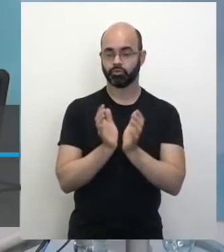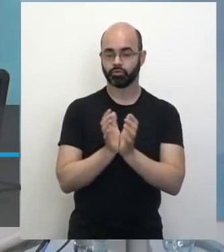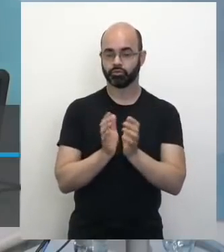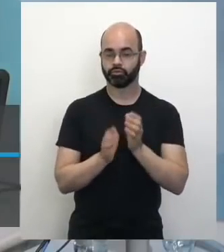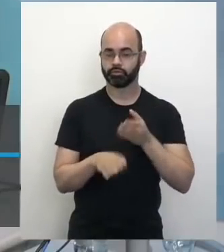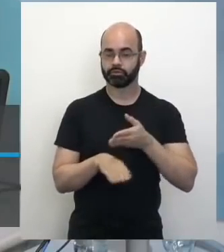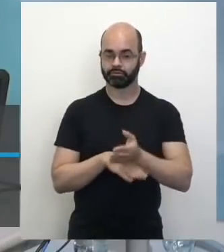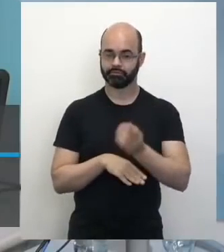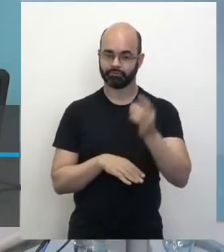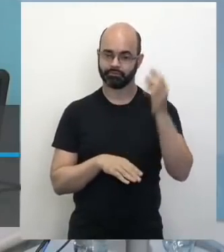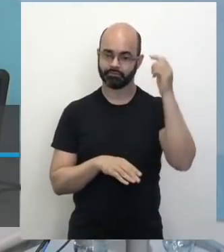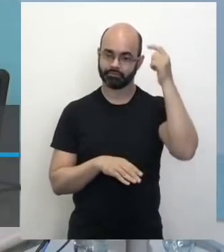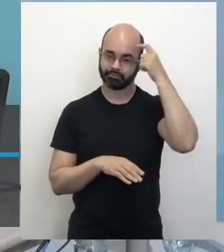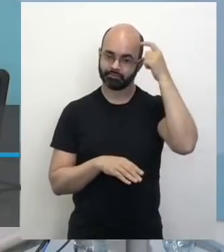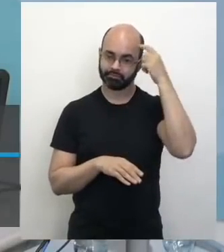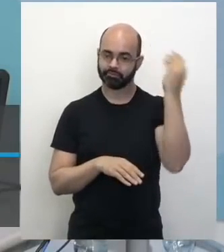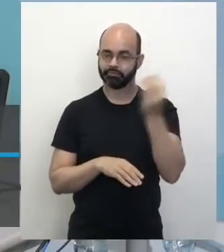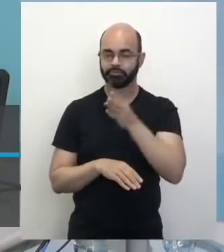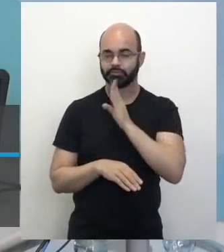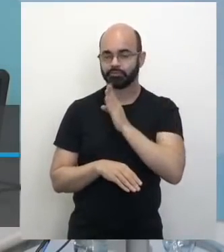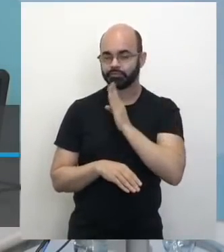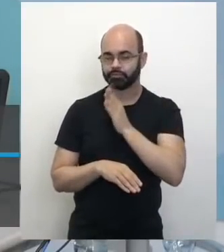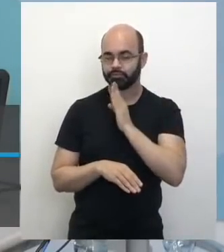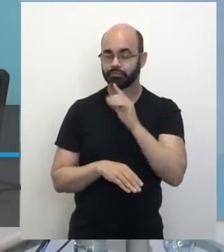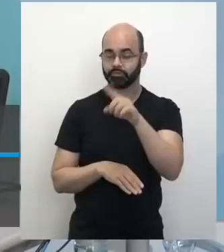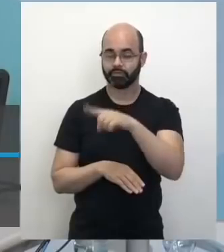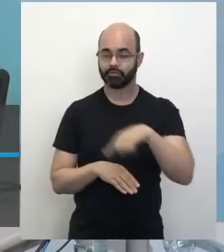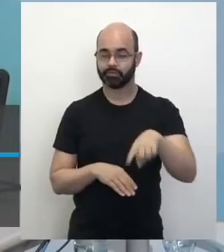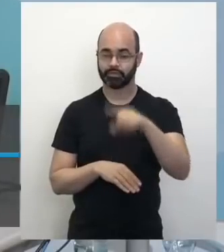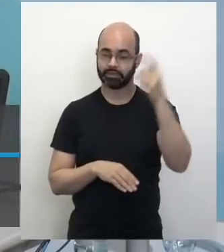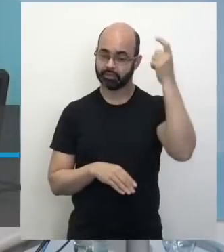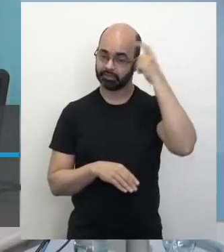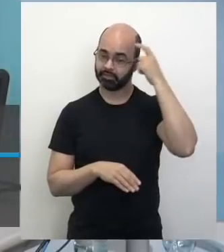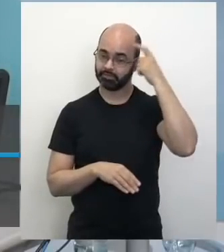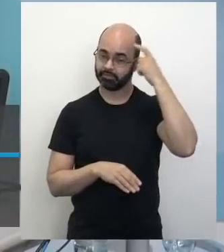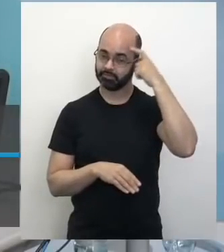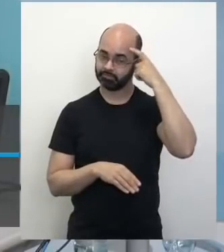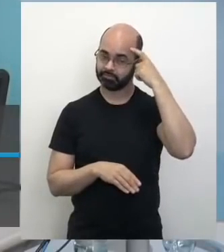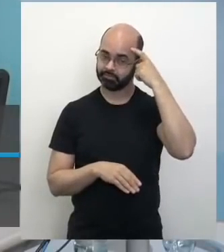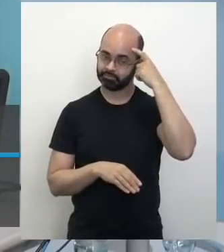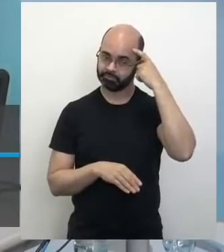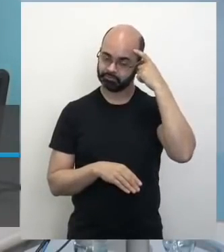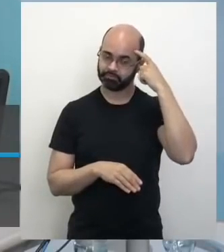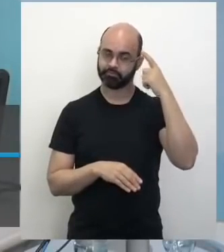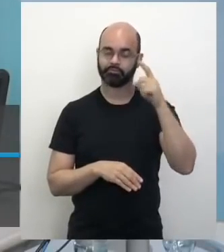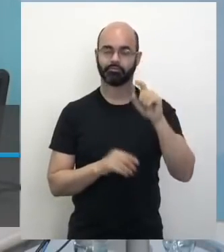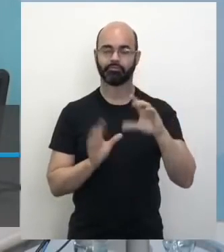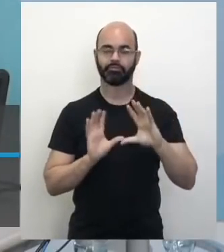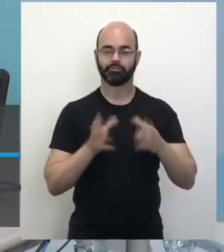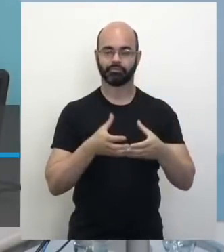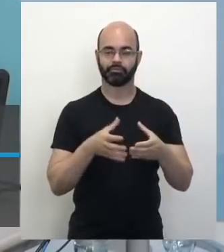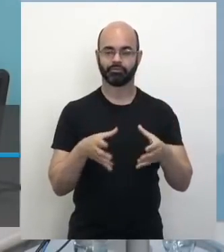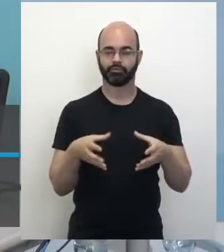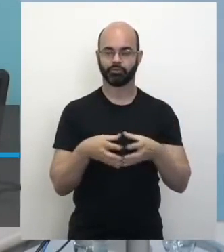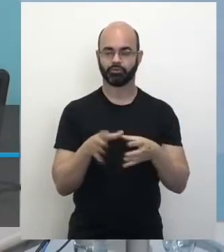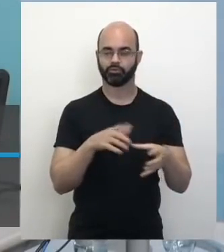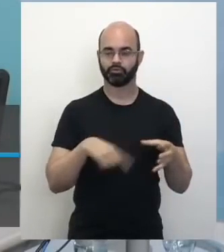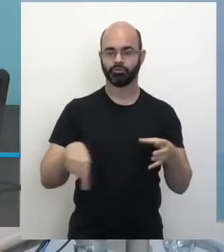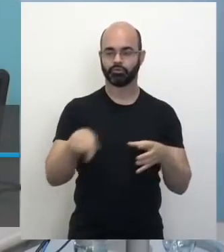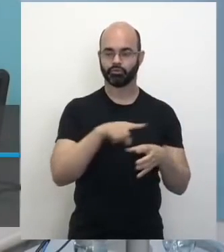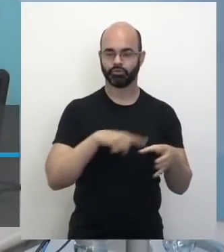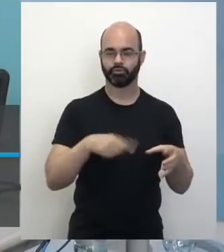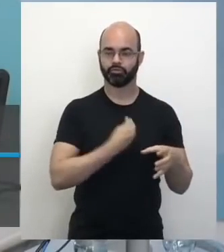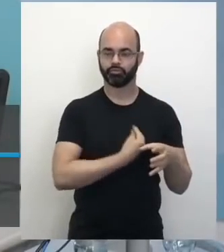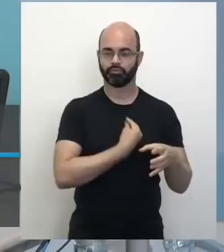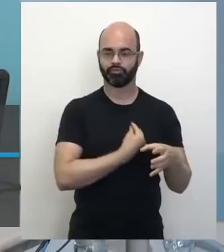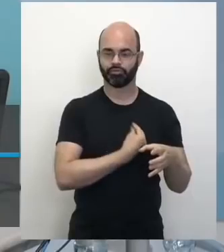espaço mental deles, vocês vão ver que a mentalidade, né, o funcionamento da comunidade é muito diferente